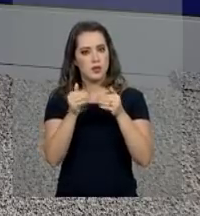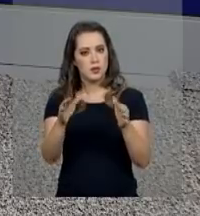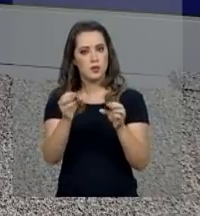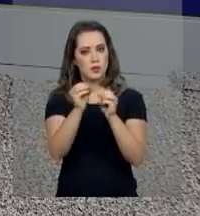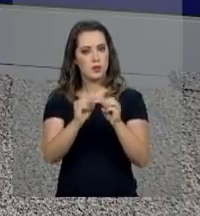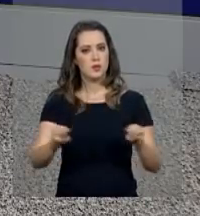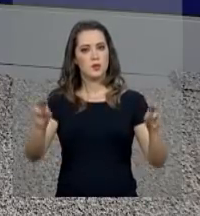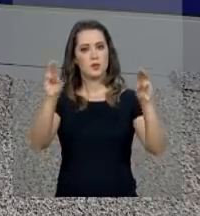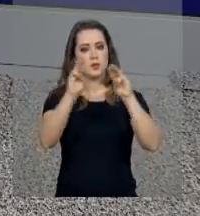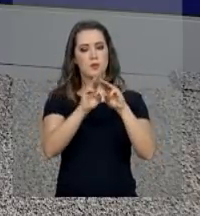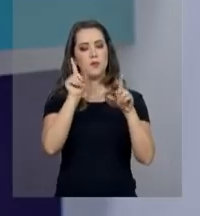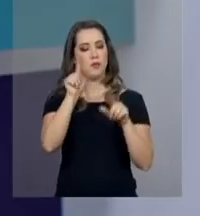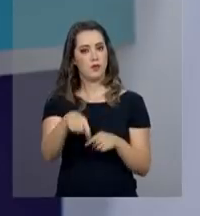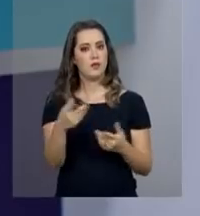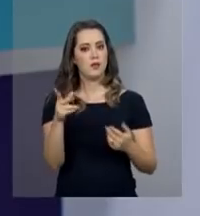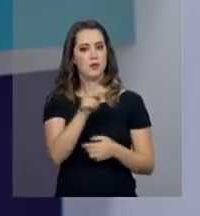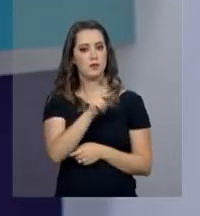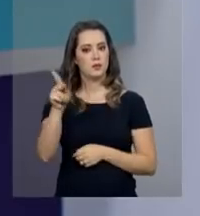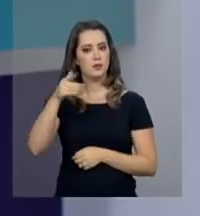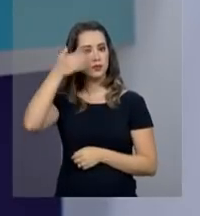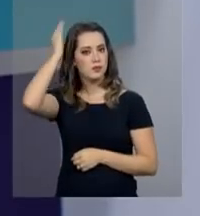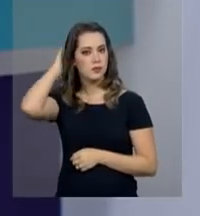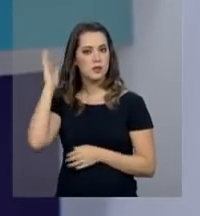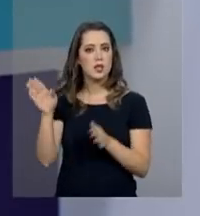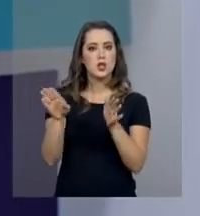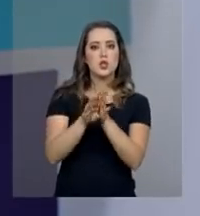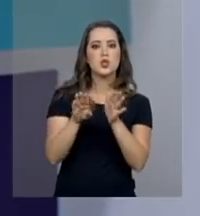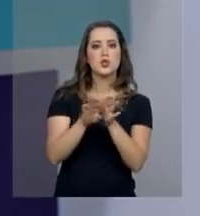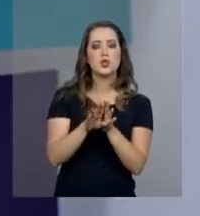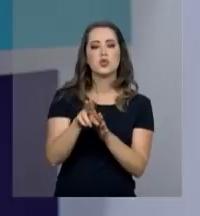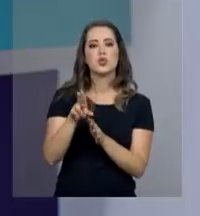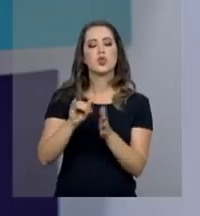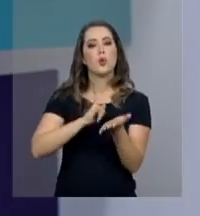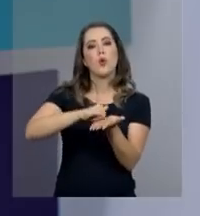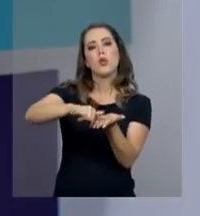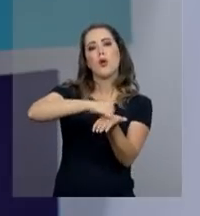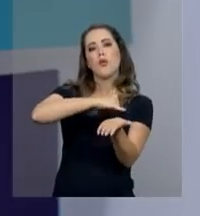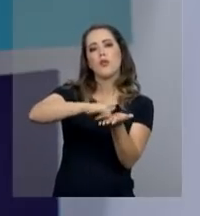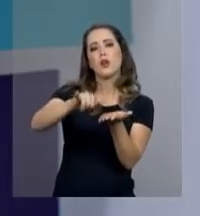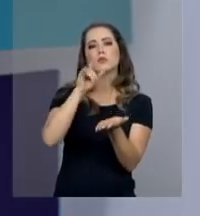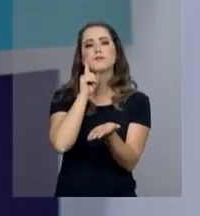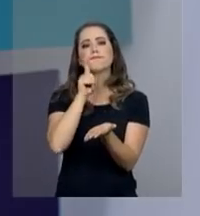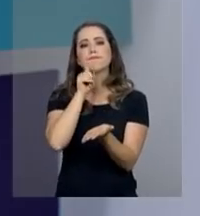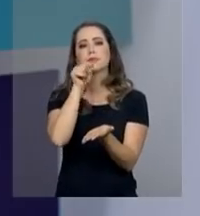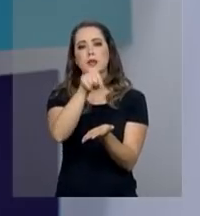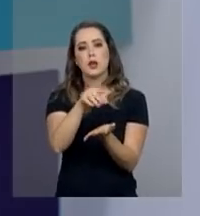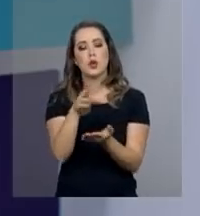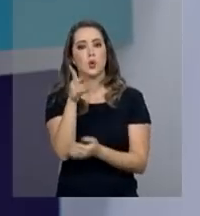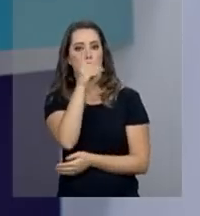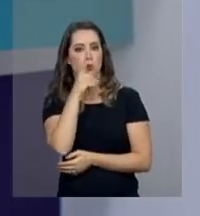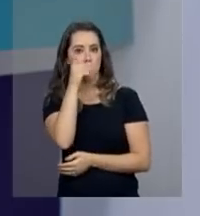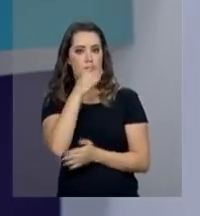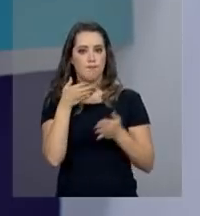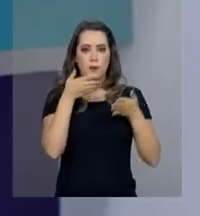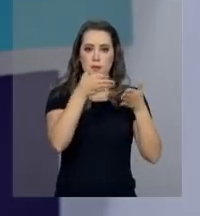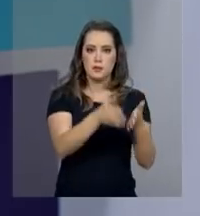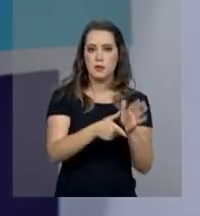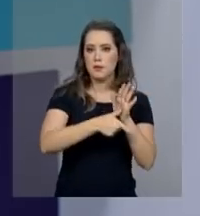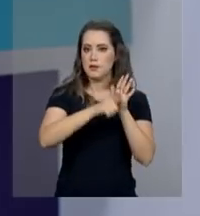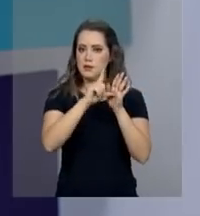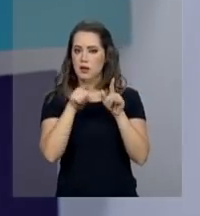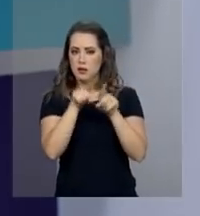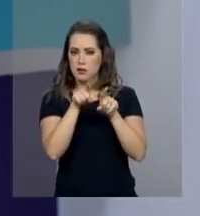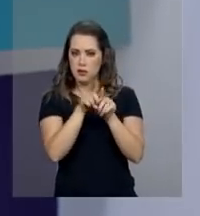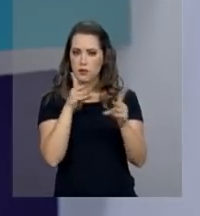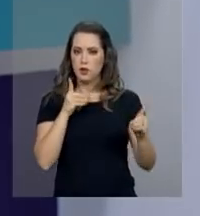na ONU. E olha, o presidente Michel Temer chegou a Nova York no domingo para participar destes debates. Mas antes dessa agenda na ONU, ele